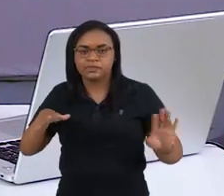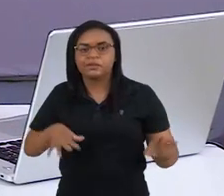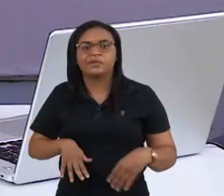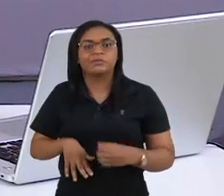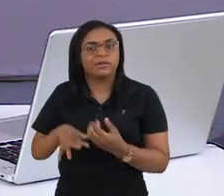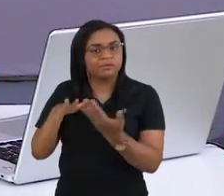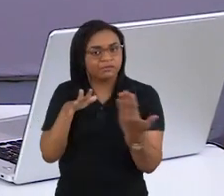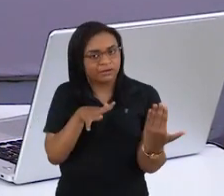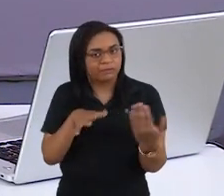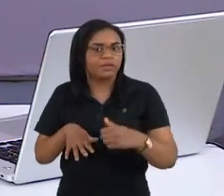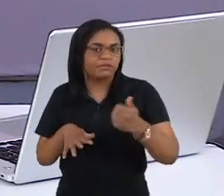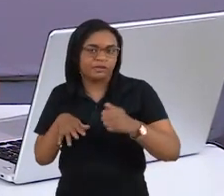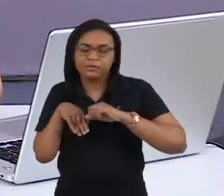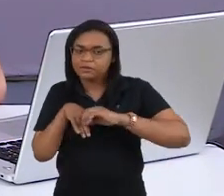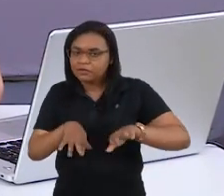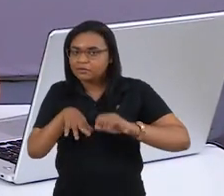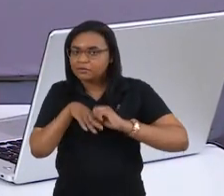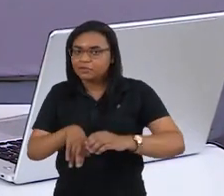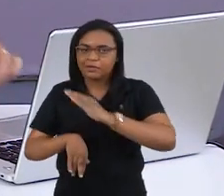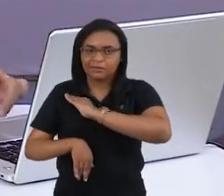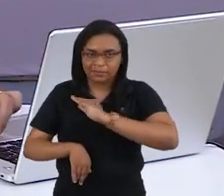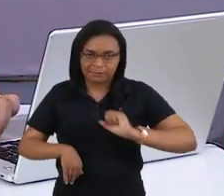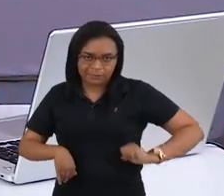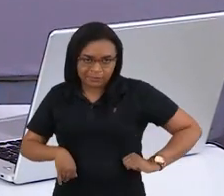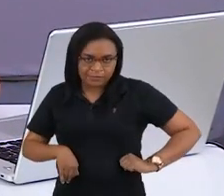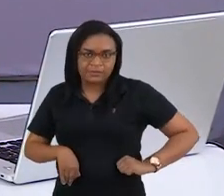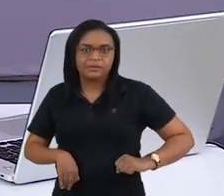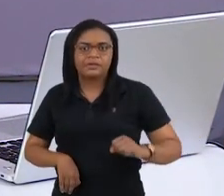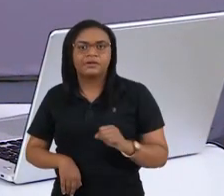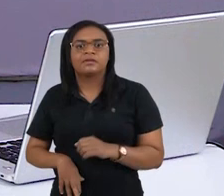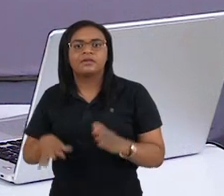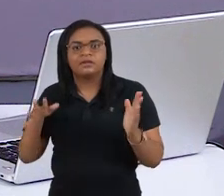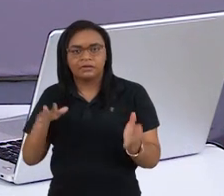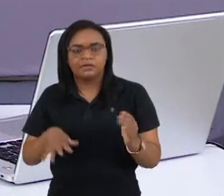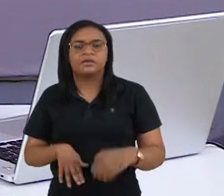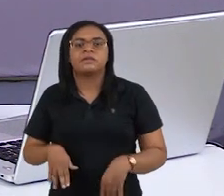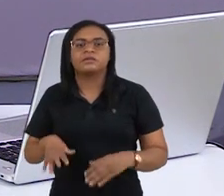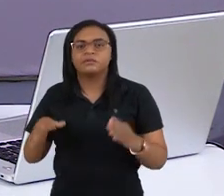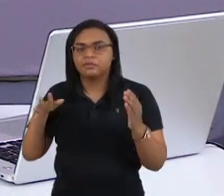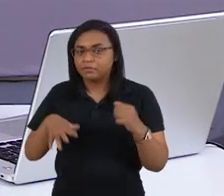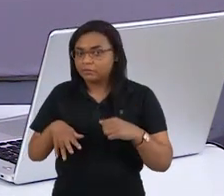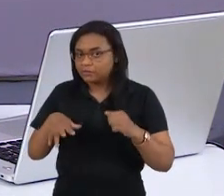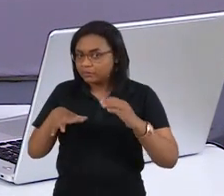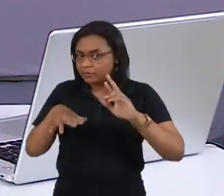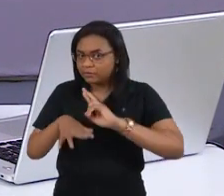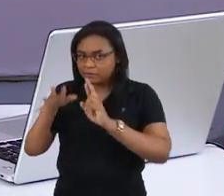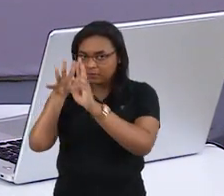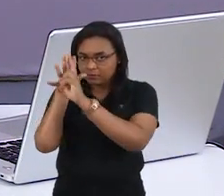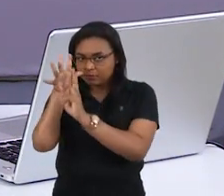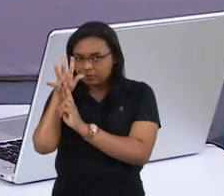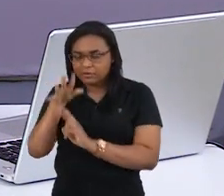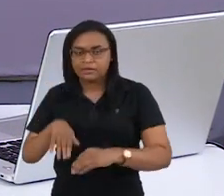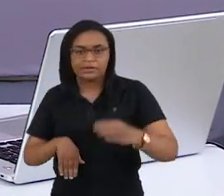Olá, sejam todos muito bem-vindos a mais uma aula do projeto Educa Balsas. A aula de hoje é a aula sobre regra de três. Eu